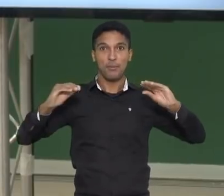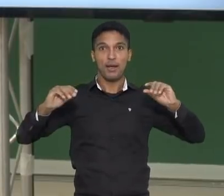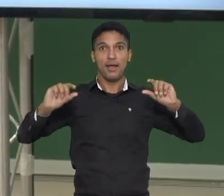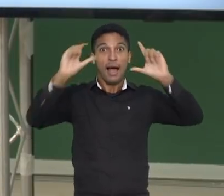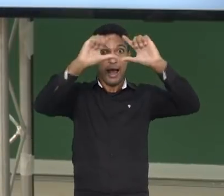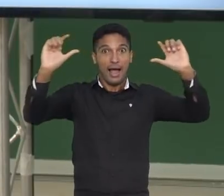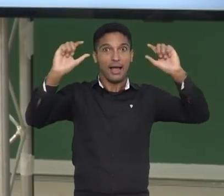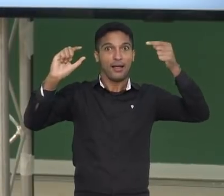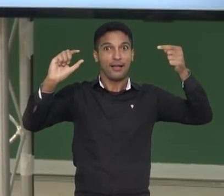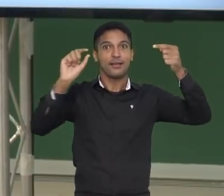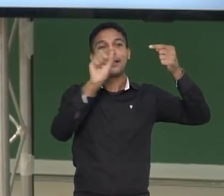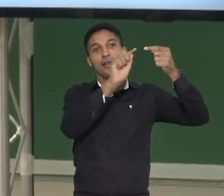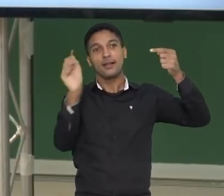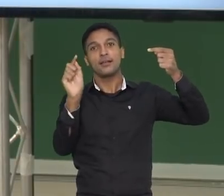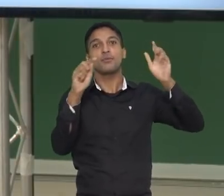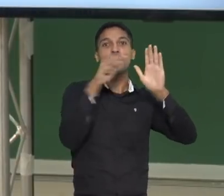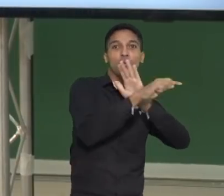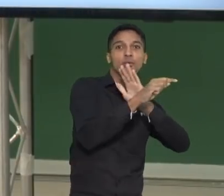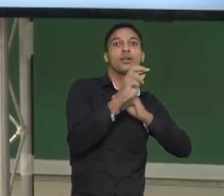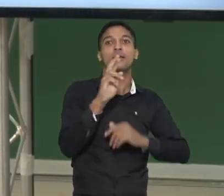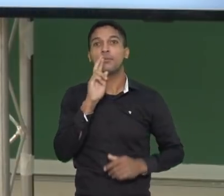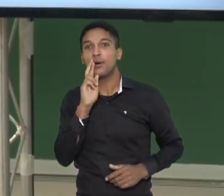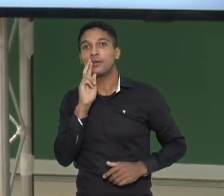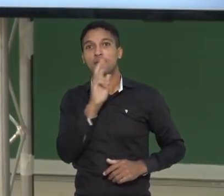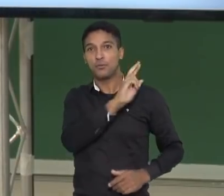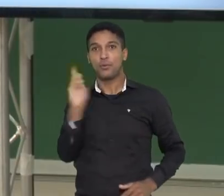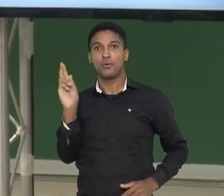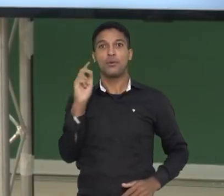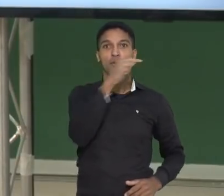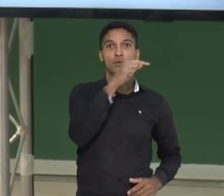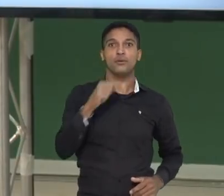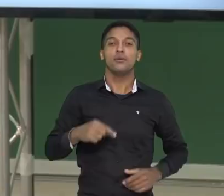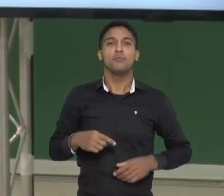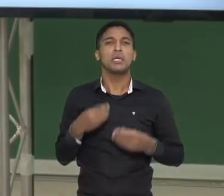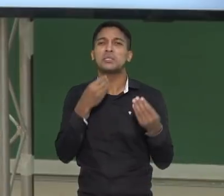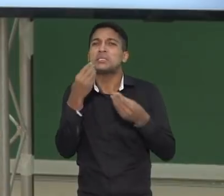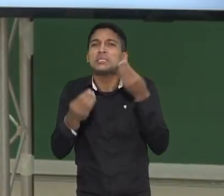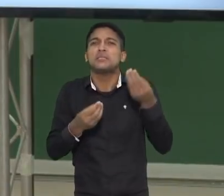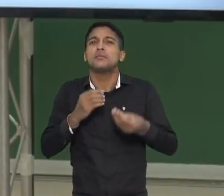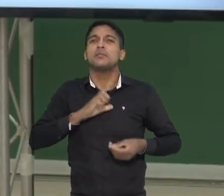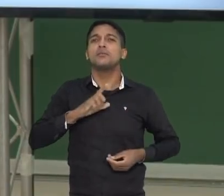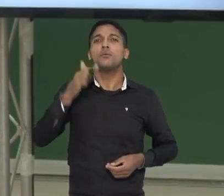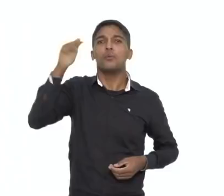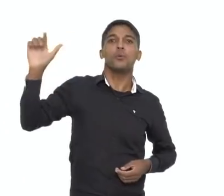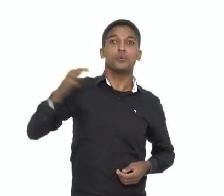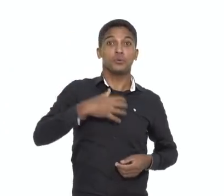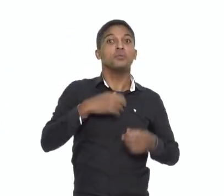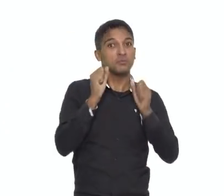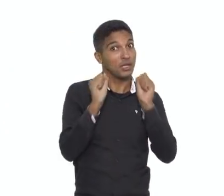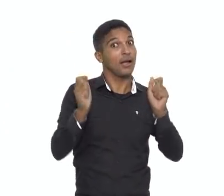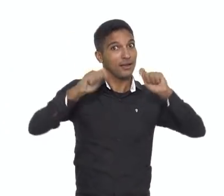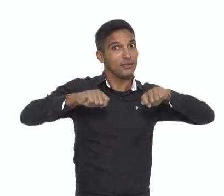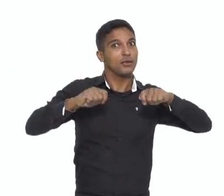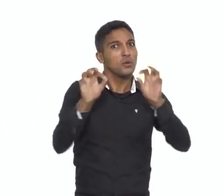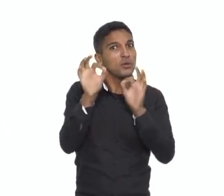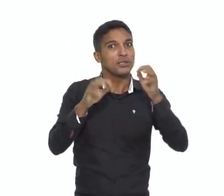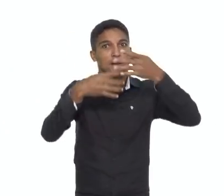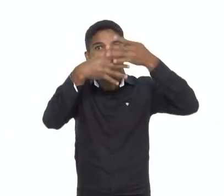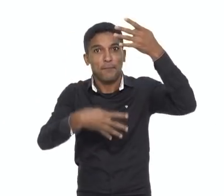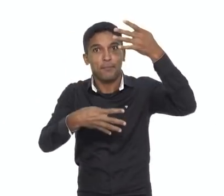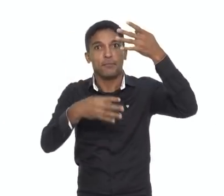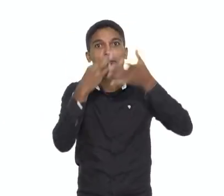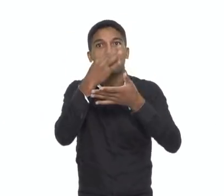também o verbo de sende. Mas que outra maneira também eu posso fazer? Observe. Então, o príncipezinho